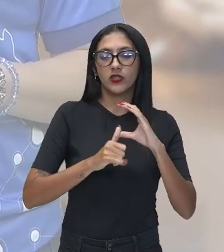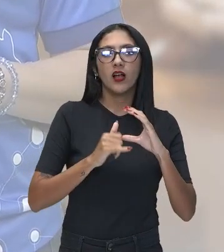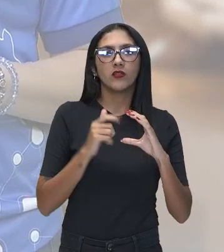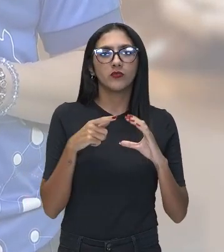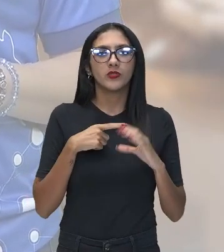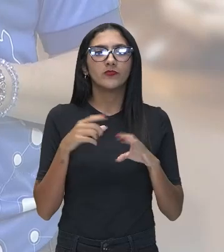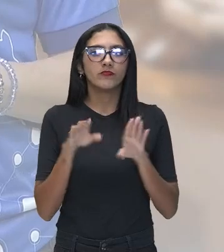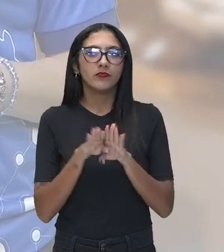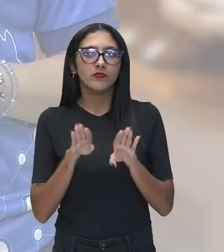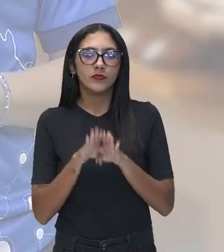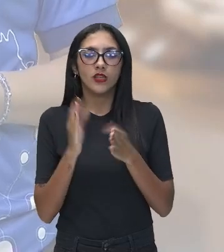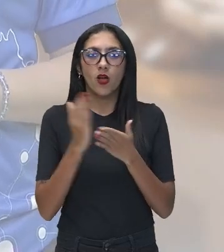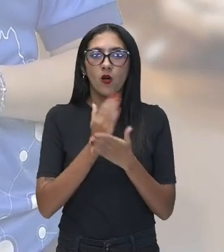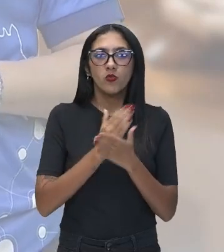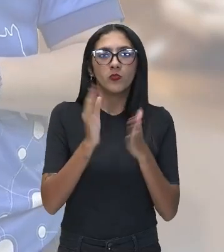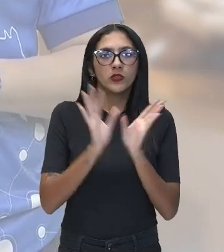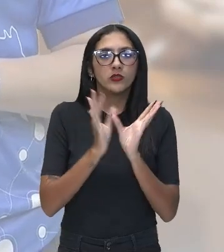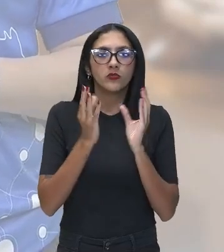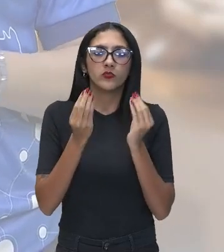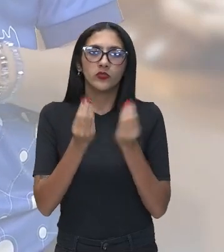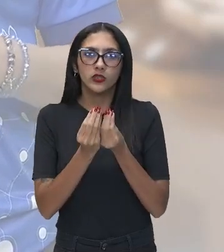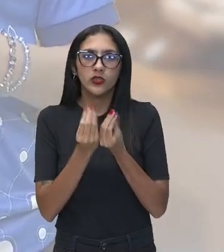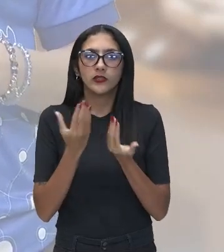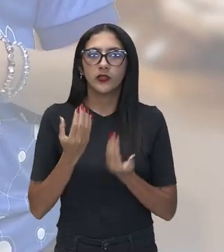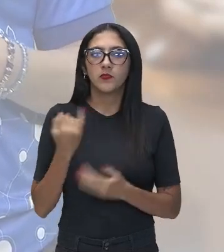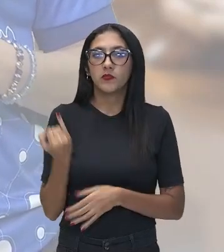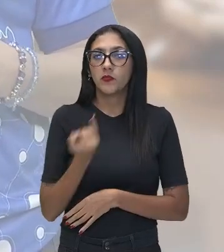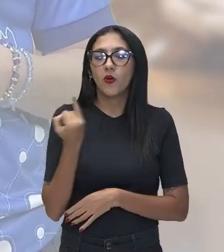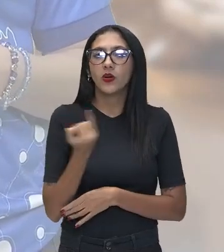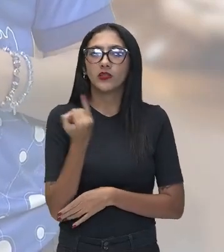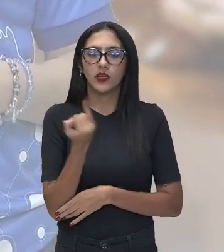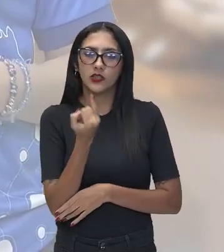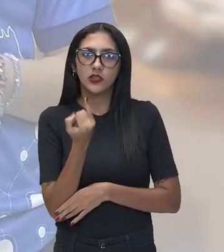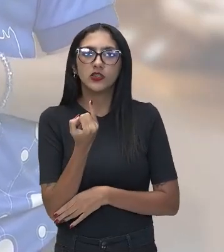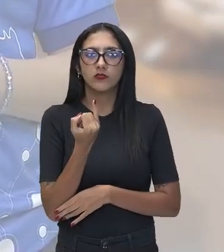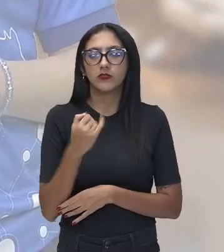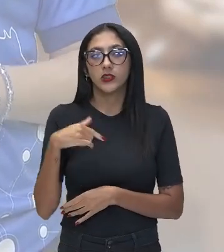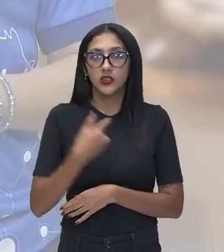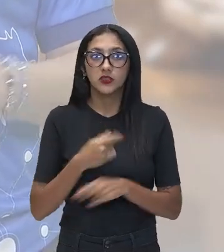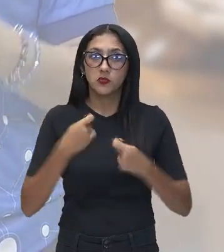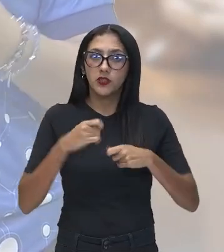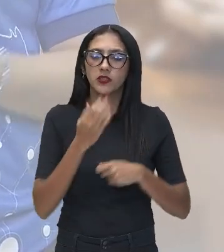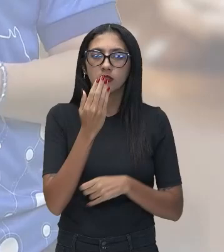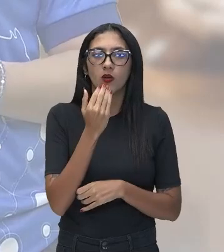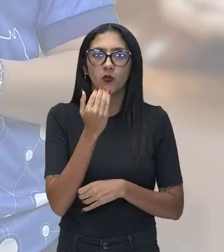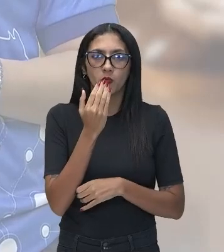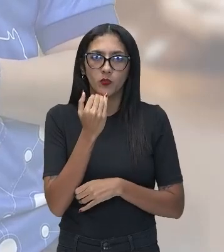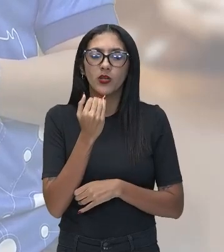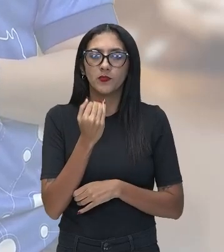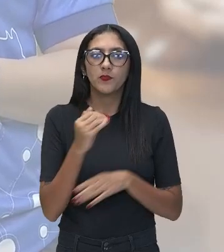de algumas substâncias de alguns produtos, né, que a gente pode se alimentar,